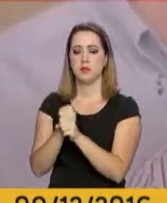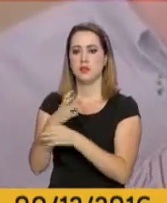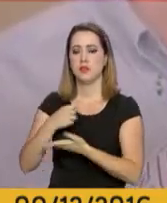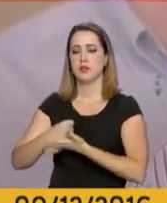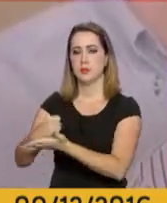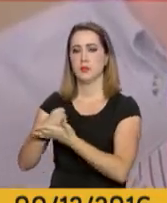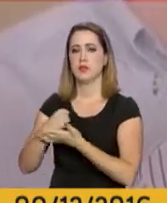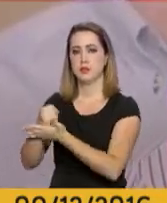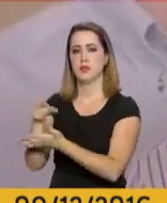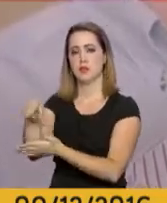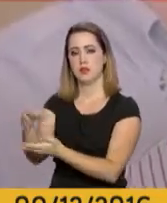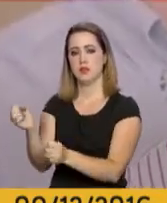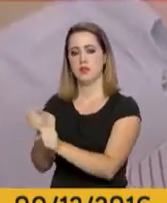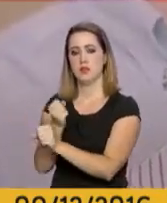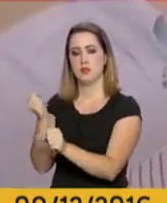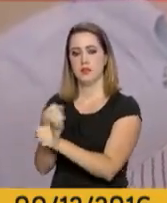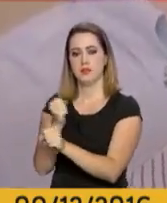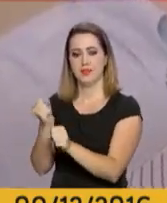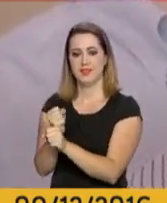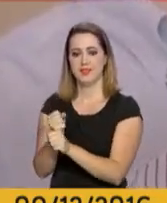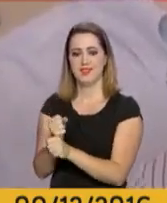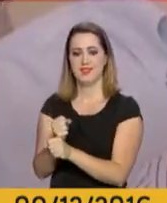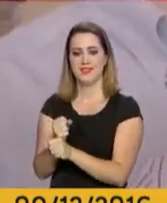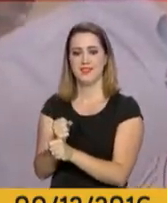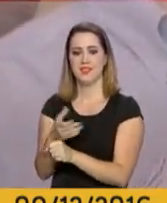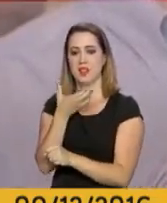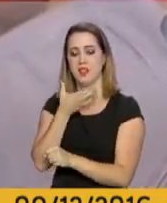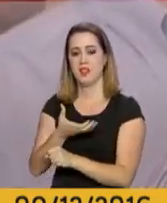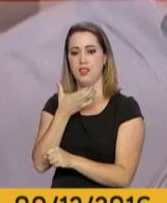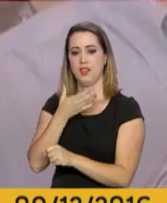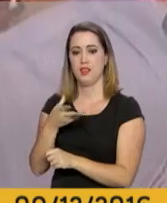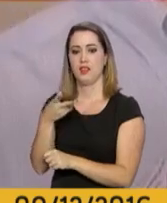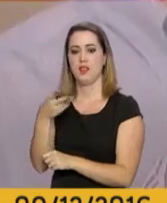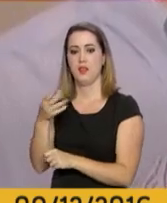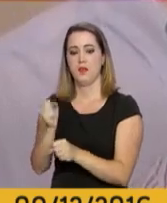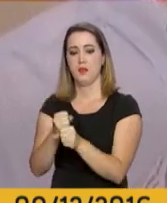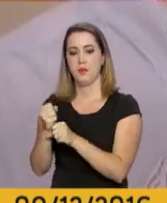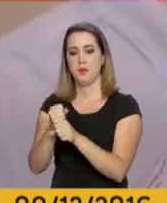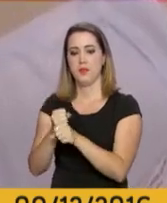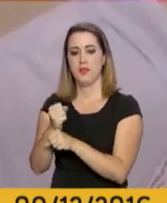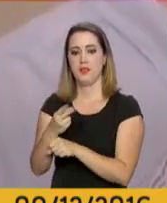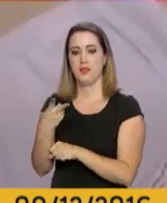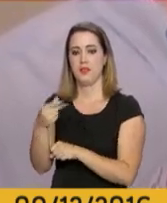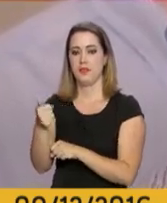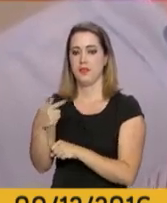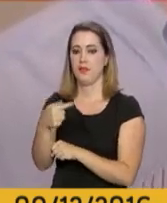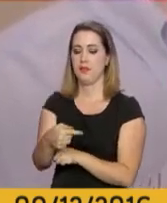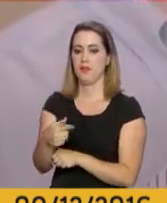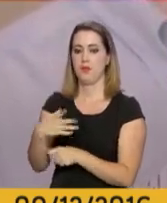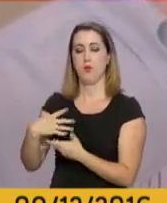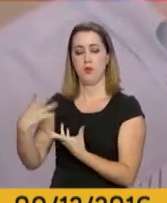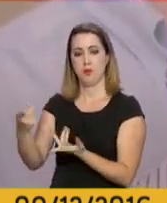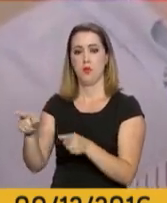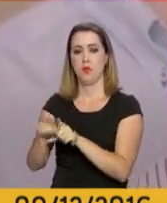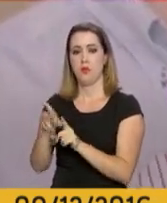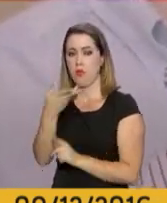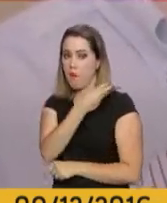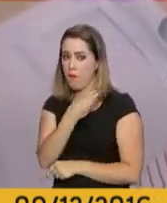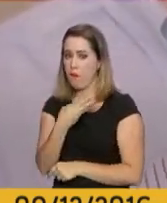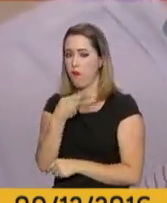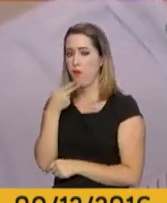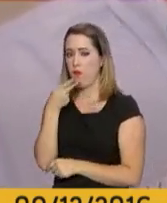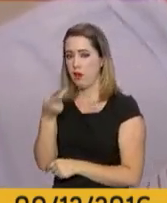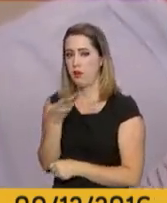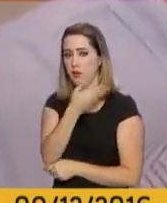né Até abril de 1 até abril de 17 está me dizendo aqui o o ministro da integração acho que